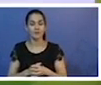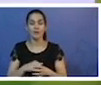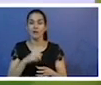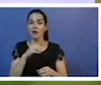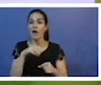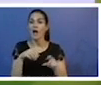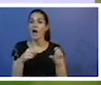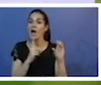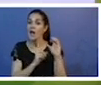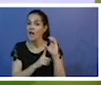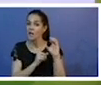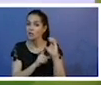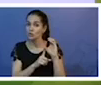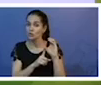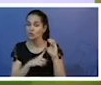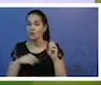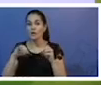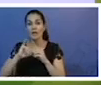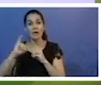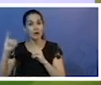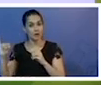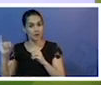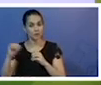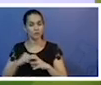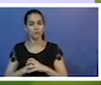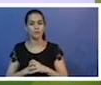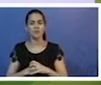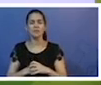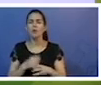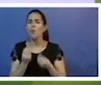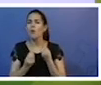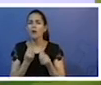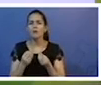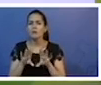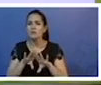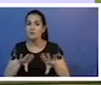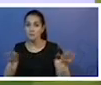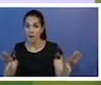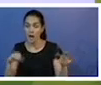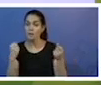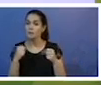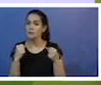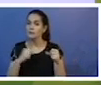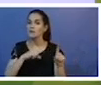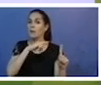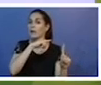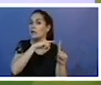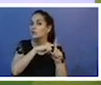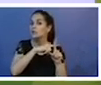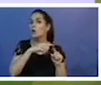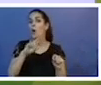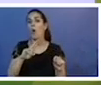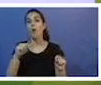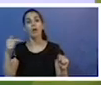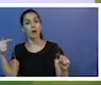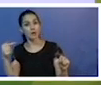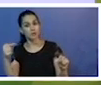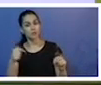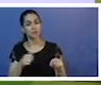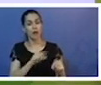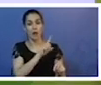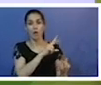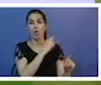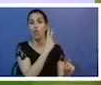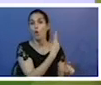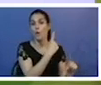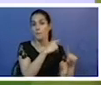cátions e ânions. Então, aqui, quando ele separa, a gente tem que colocar a carga elétrica dele, né? Então, no caso do cálcio, é o